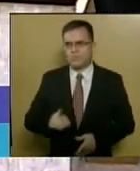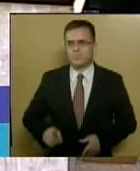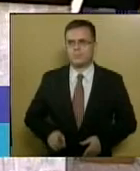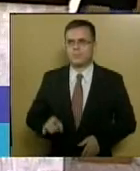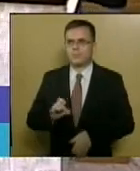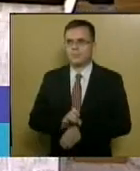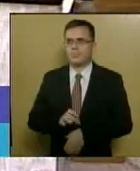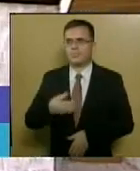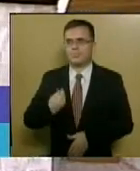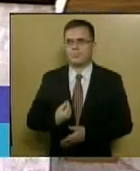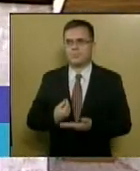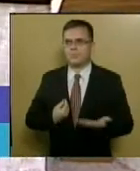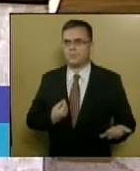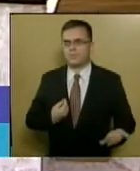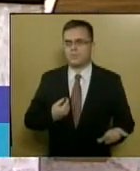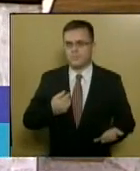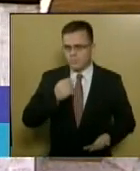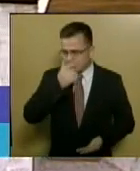estaduais,